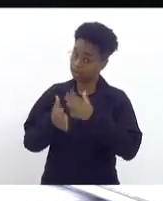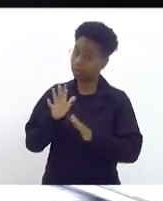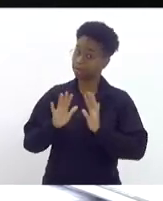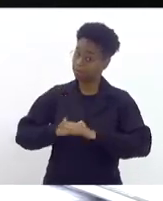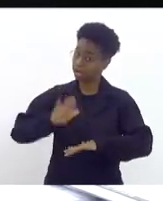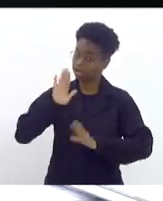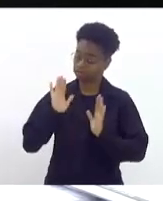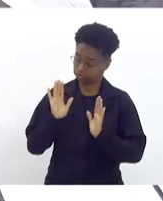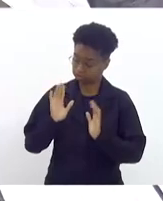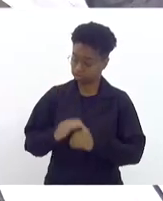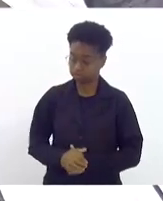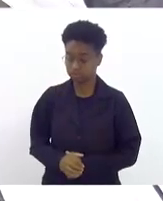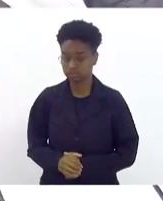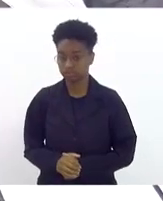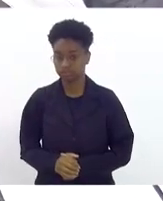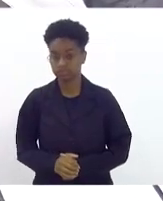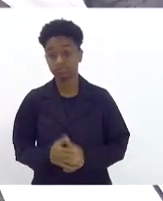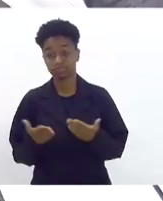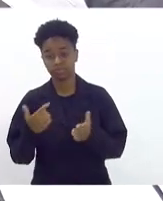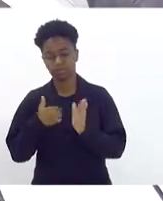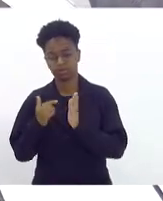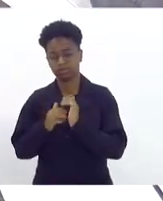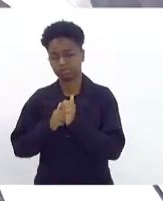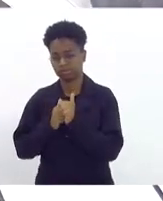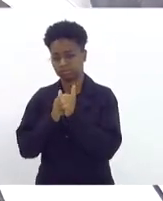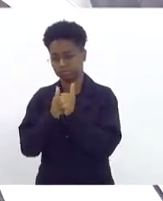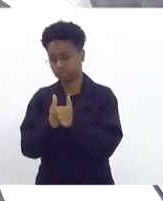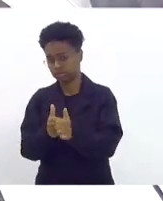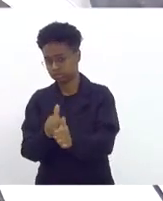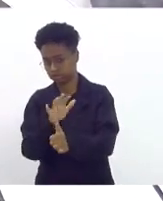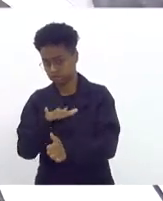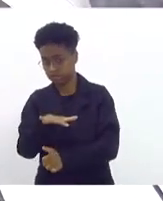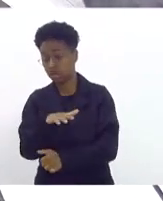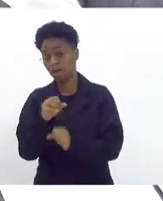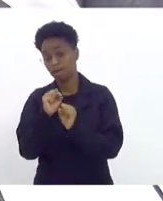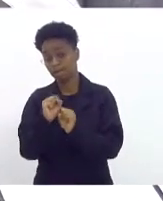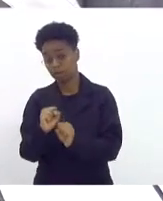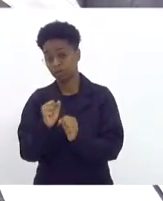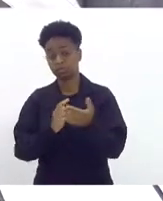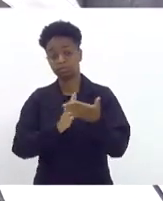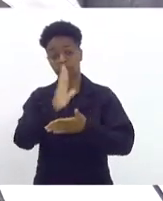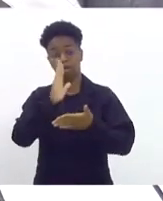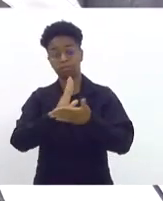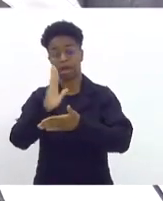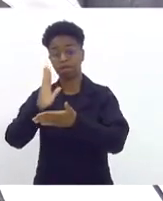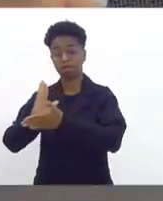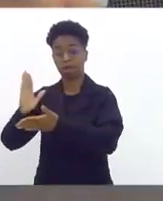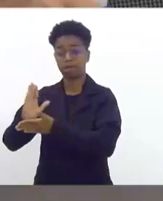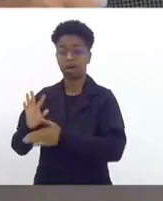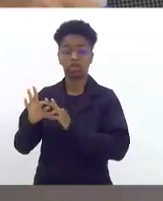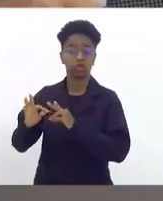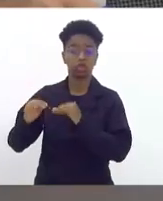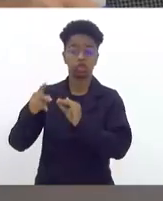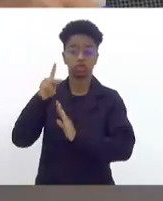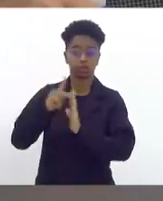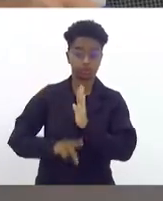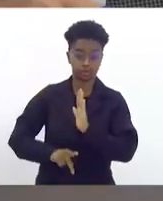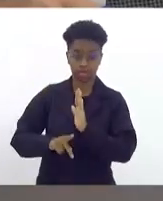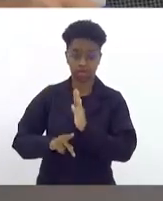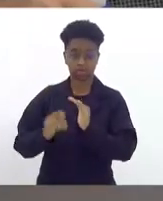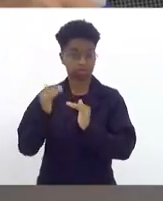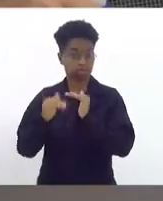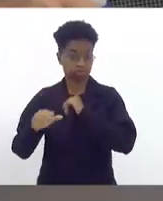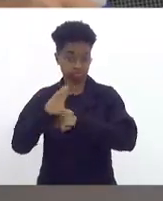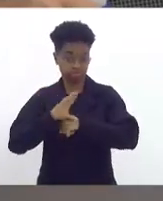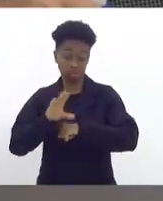ainda por essa linha a gente poderia aprovar todos os projetos incondicionais imaginando